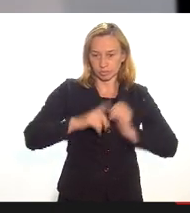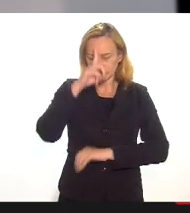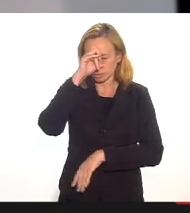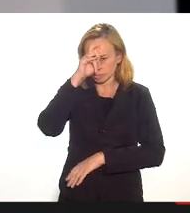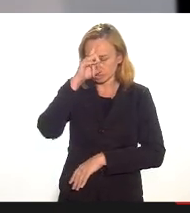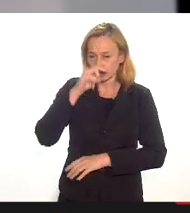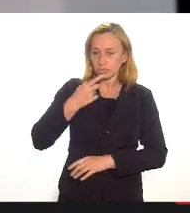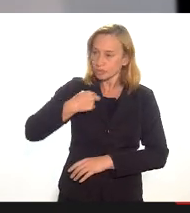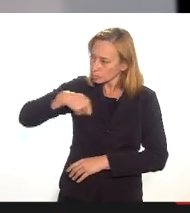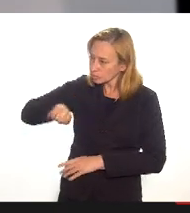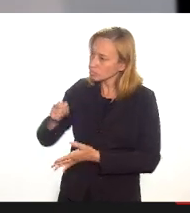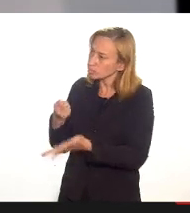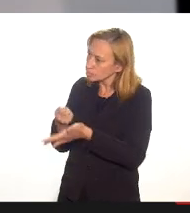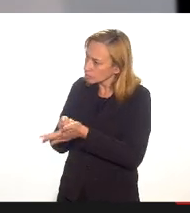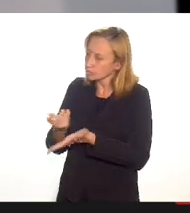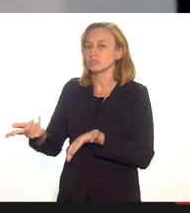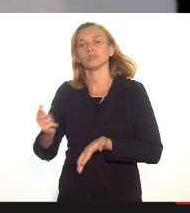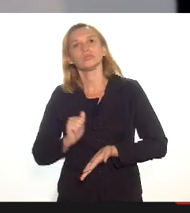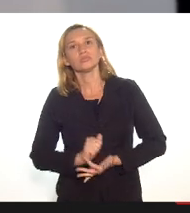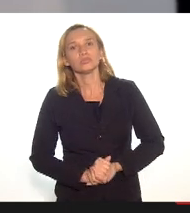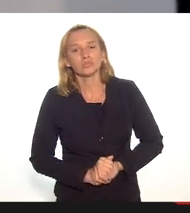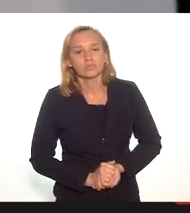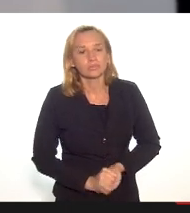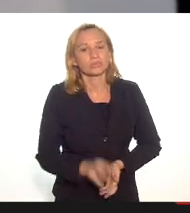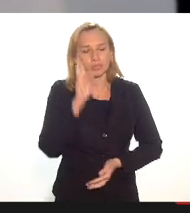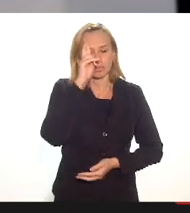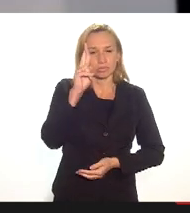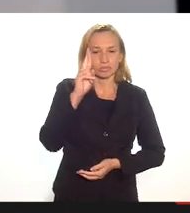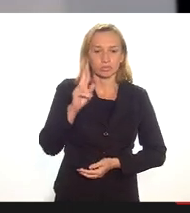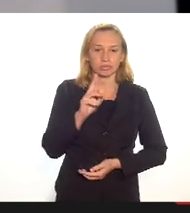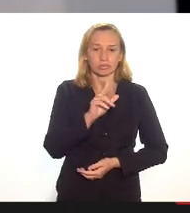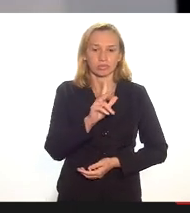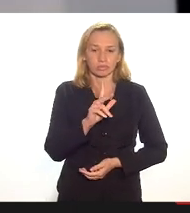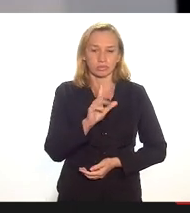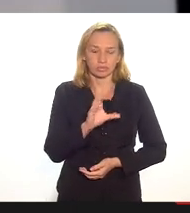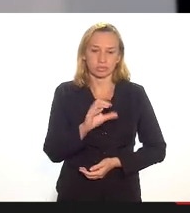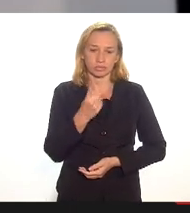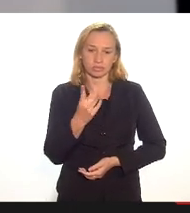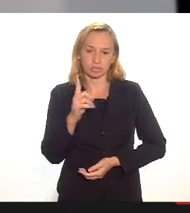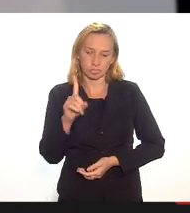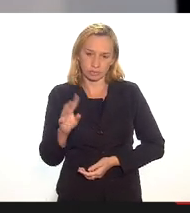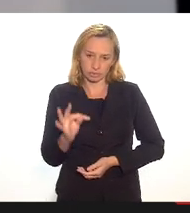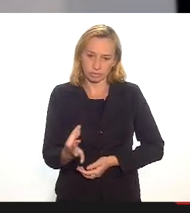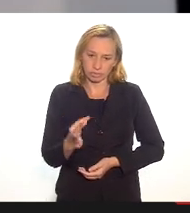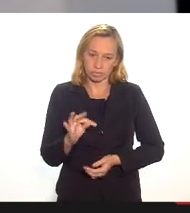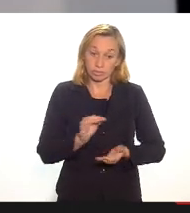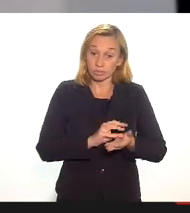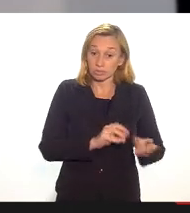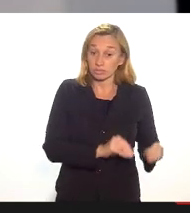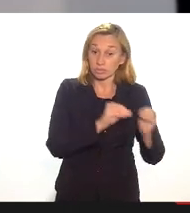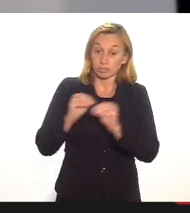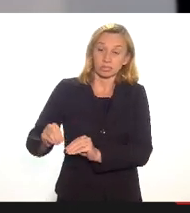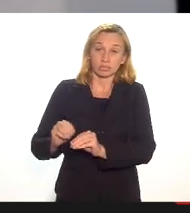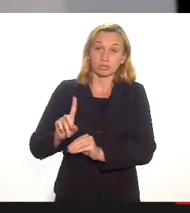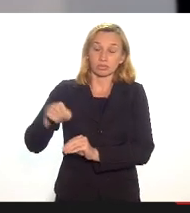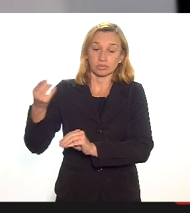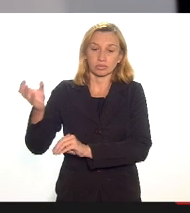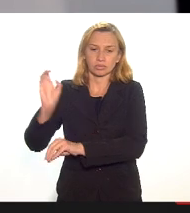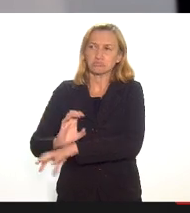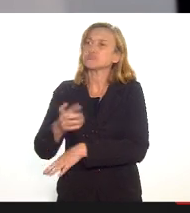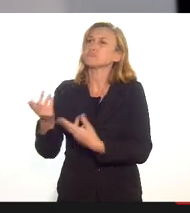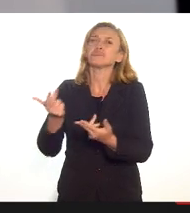à DGH cobrar. O chefe do CTQ, o doutor Roberto, foi transferido para servidores do Estado. Qual é a razão